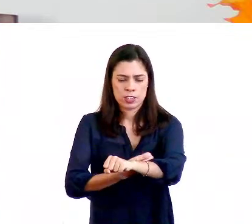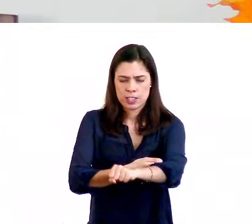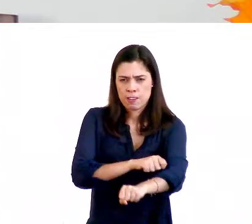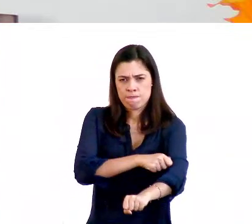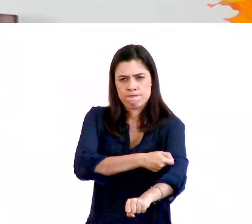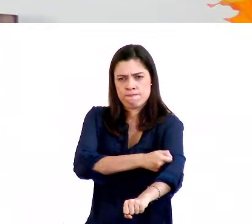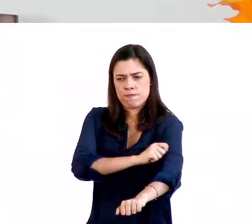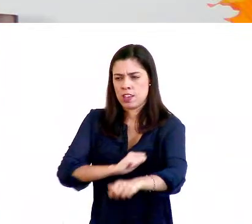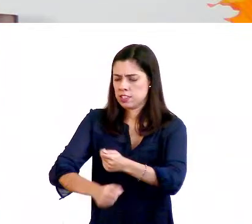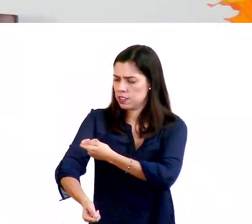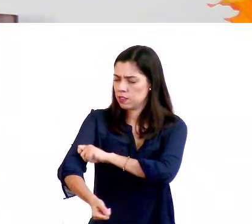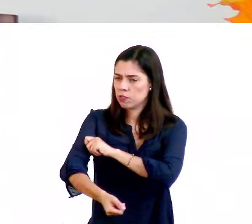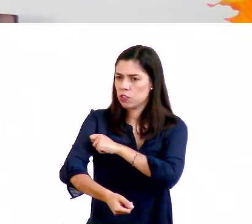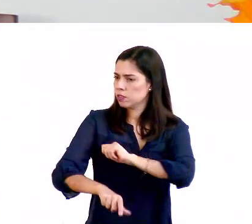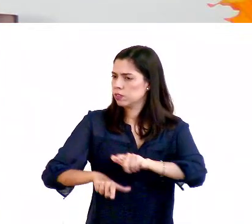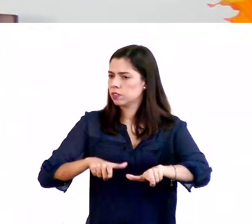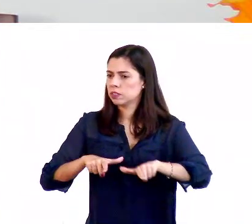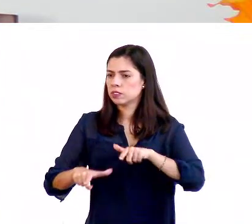Esforço,